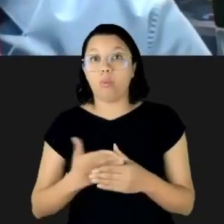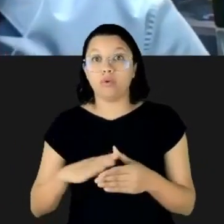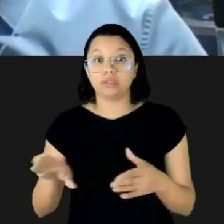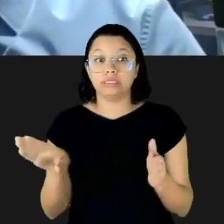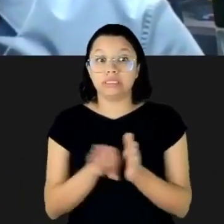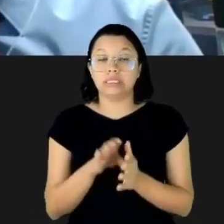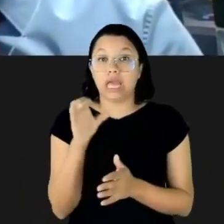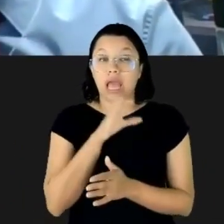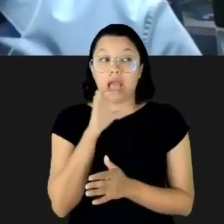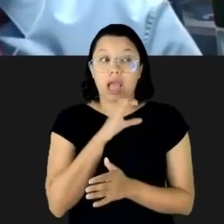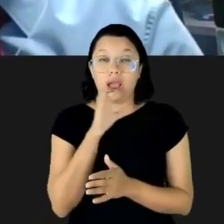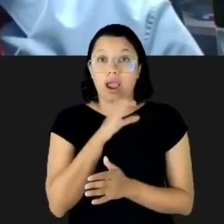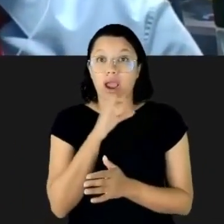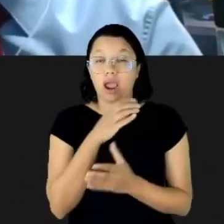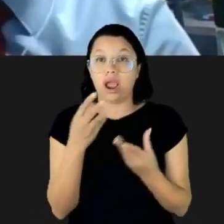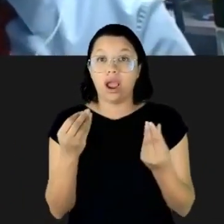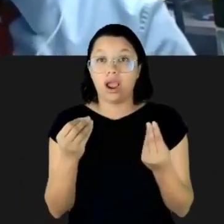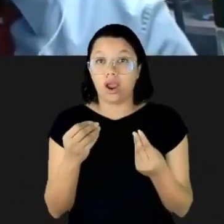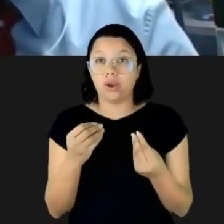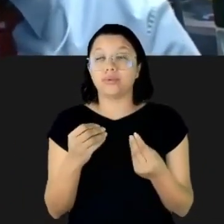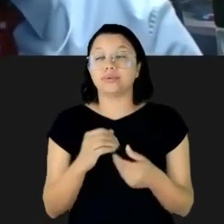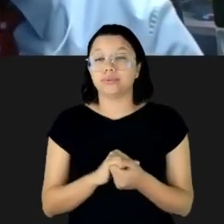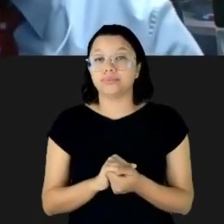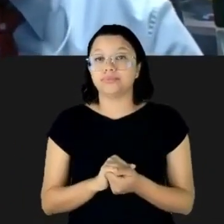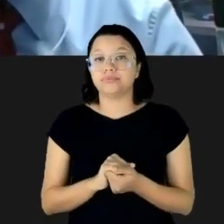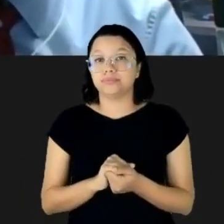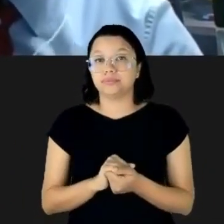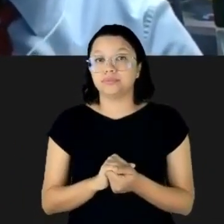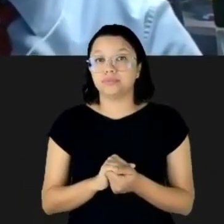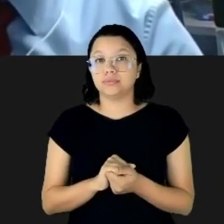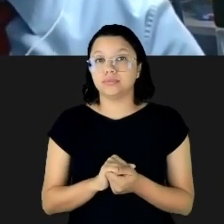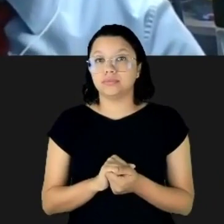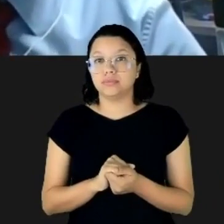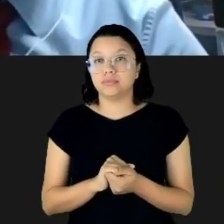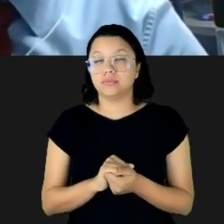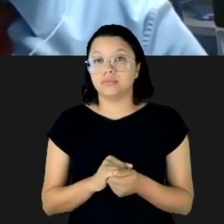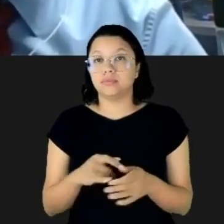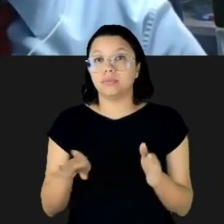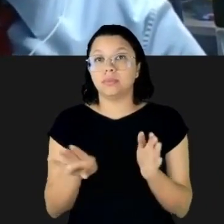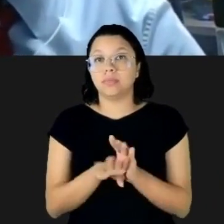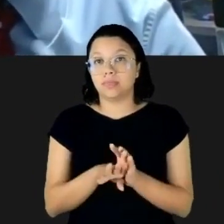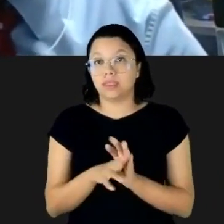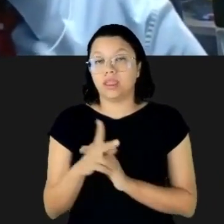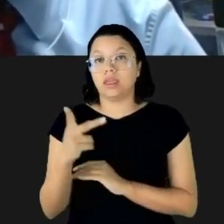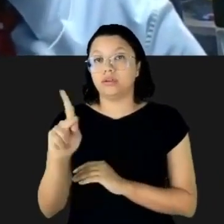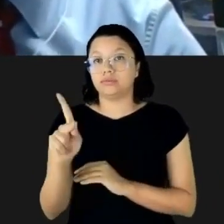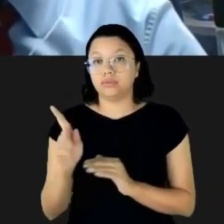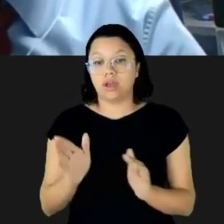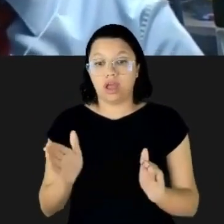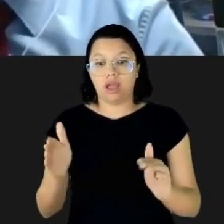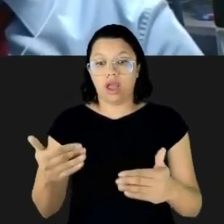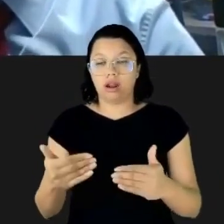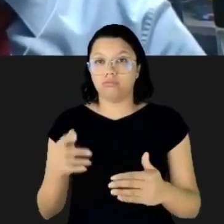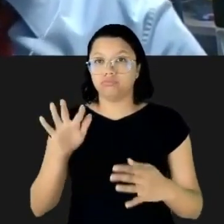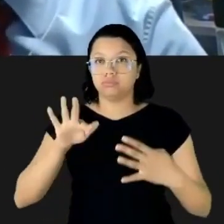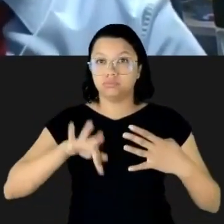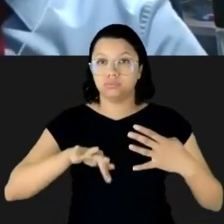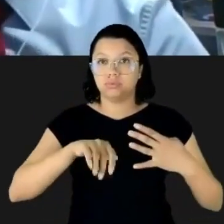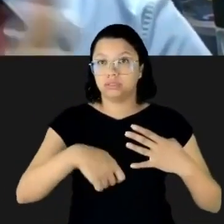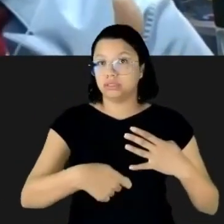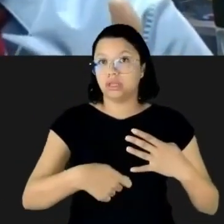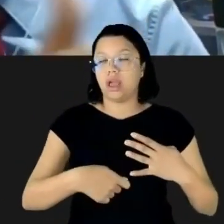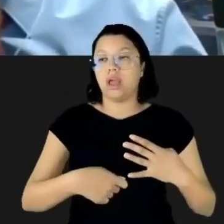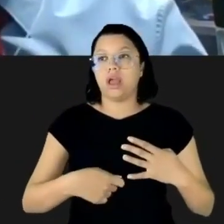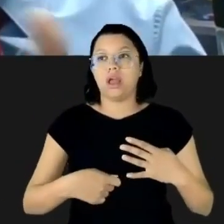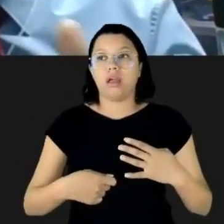processos estão vindo rápido demais chegando no gabinete para a sentença